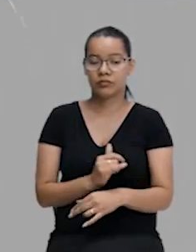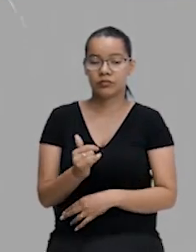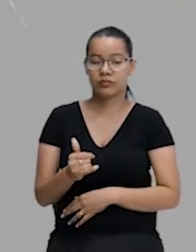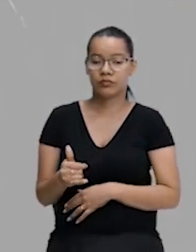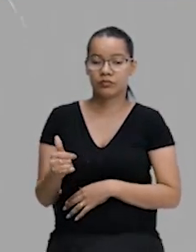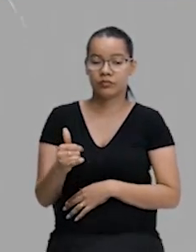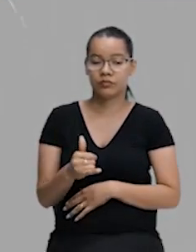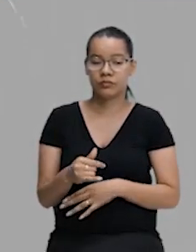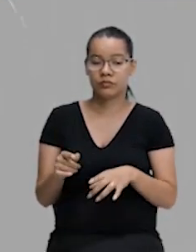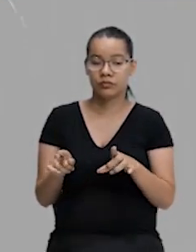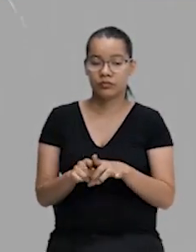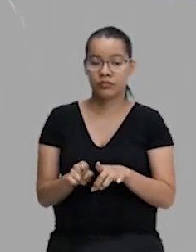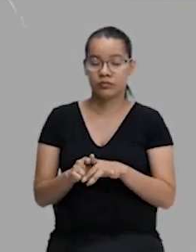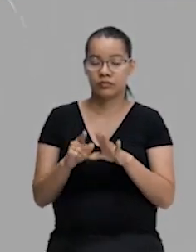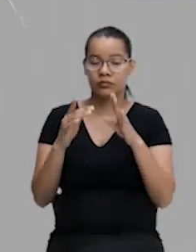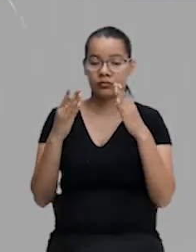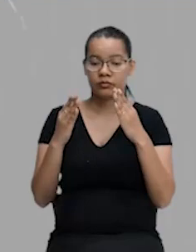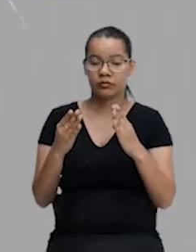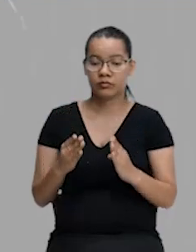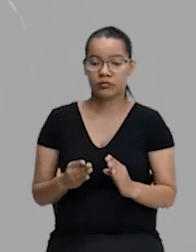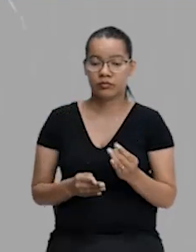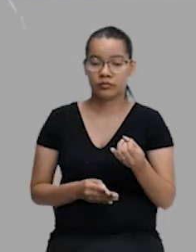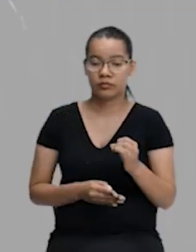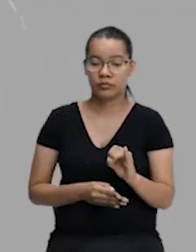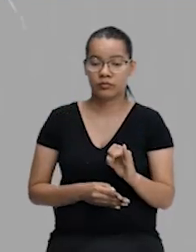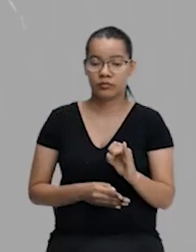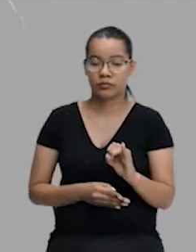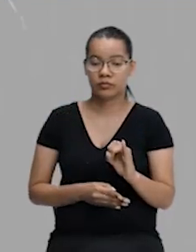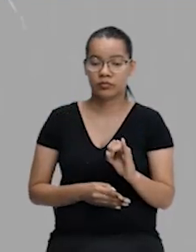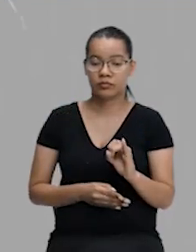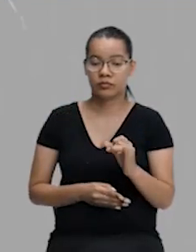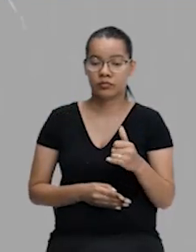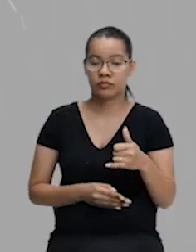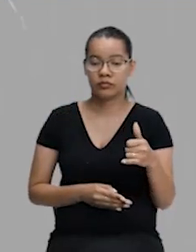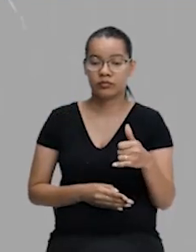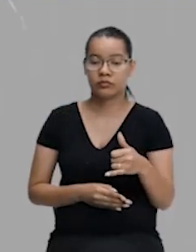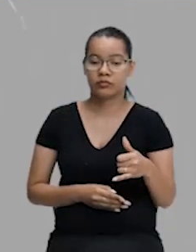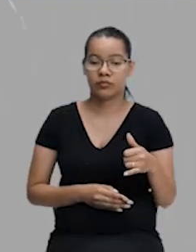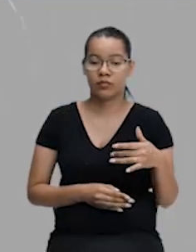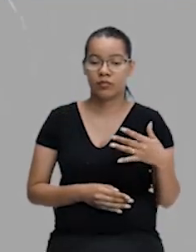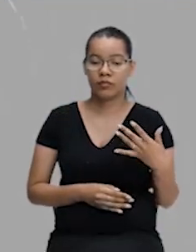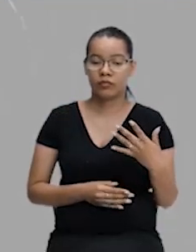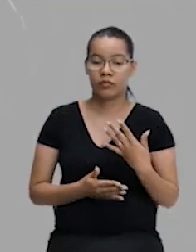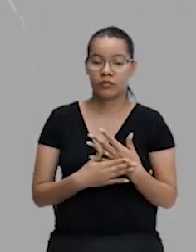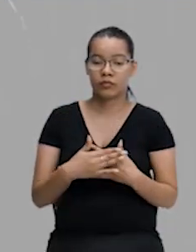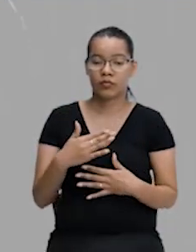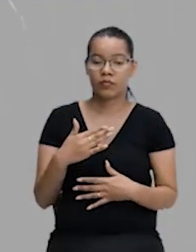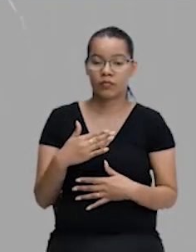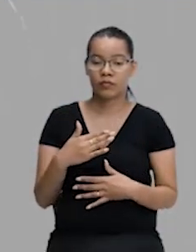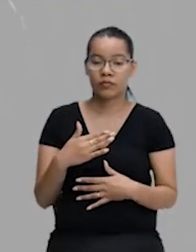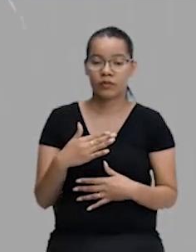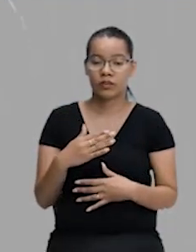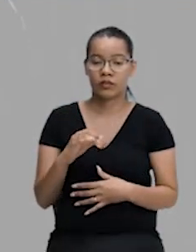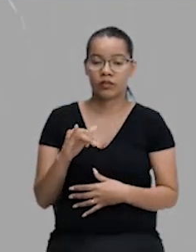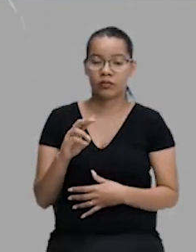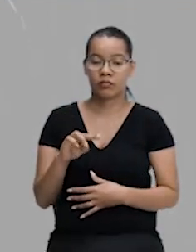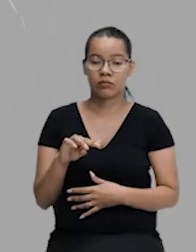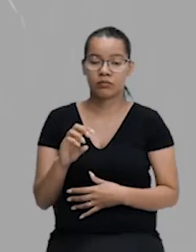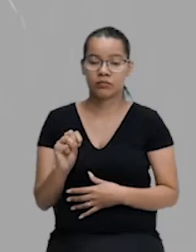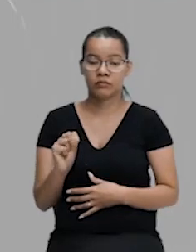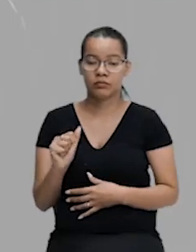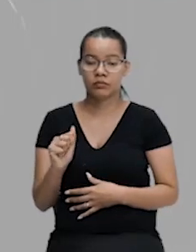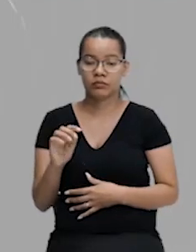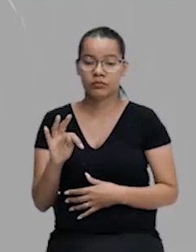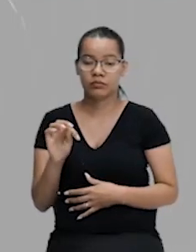e também para verificar se forem óleos, qual é aquele mais insaturado do